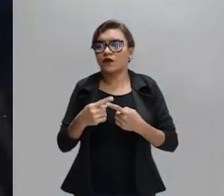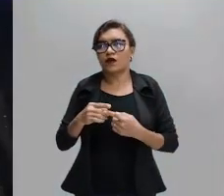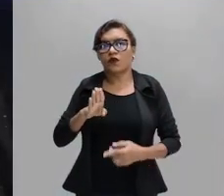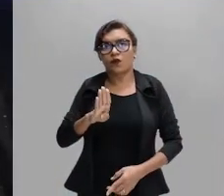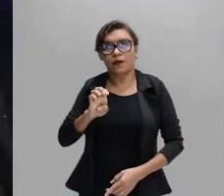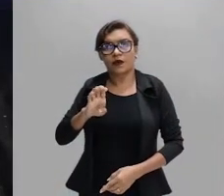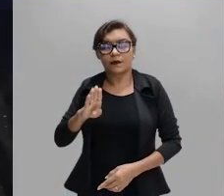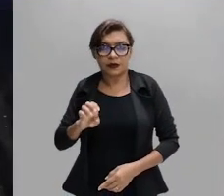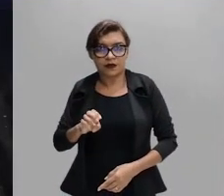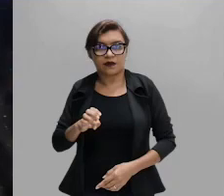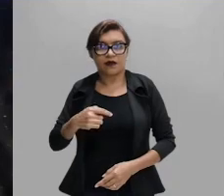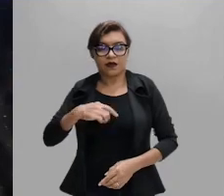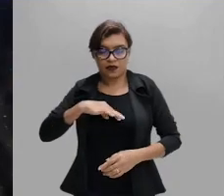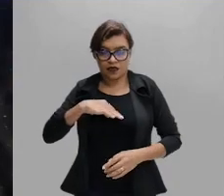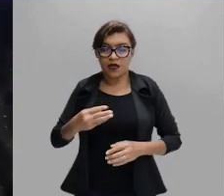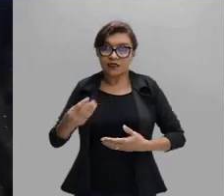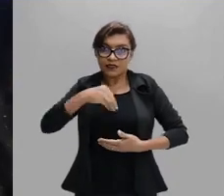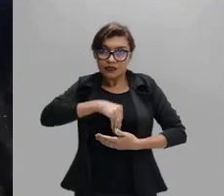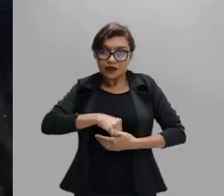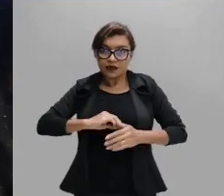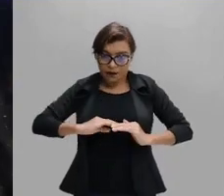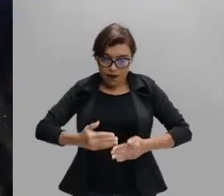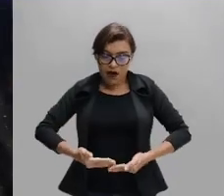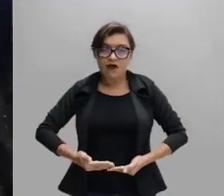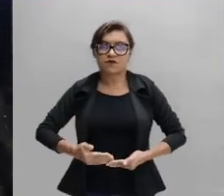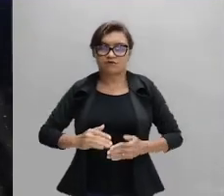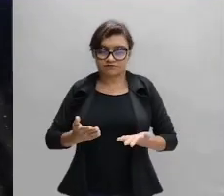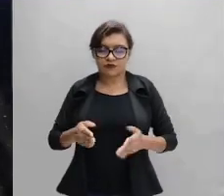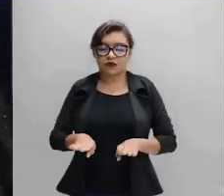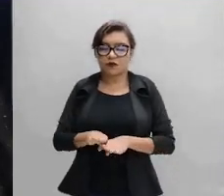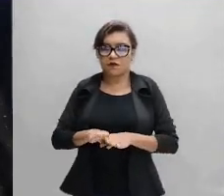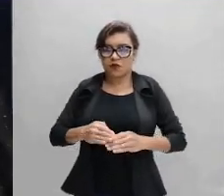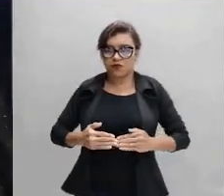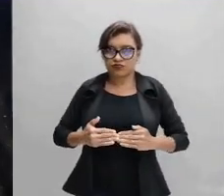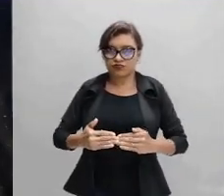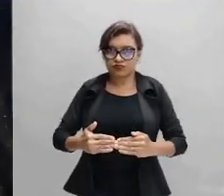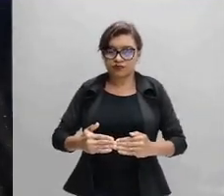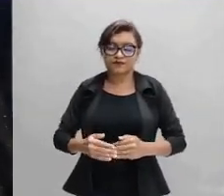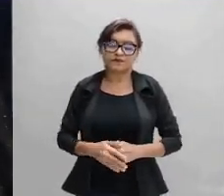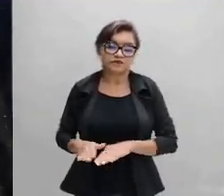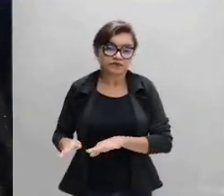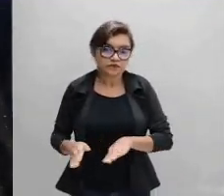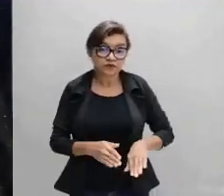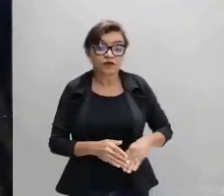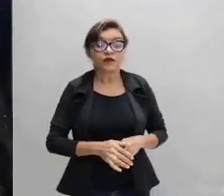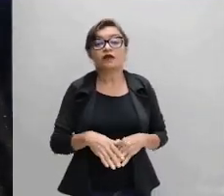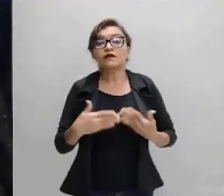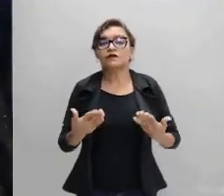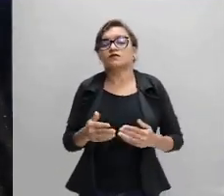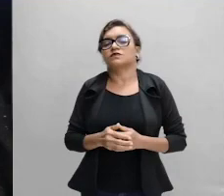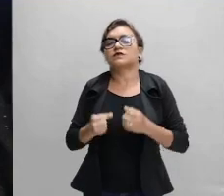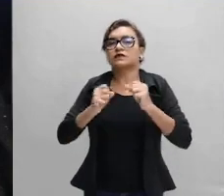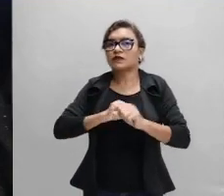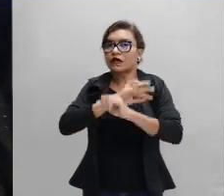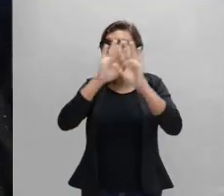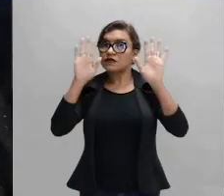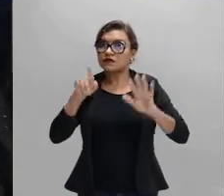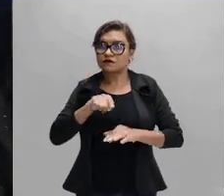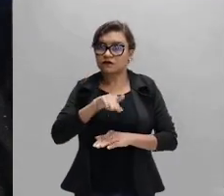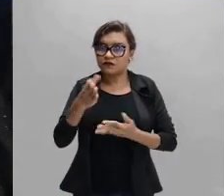ali, o peso do bebê que está dentro da barriga dessa mãe. Vou esclarecer aqui uma situação para vocês. Vocês